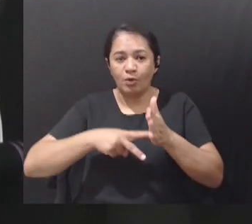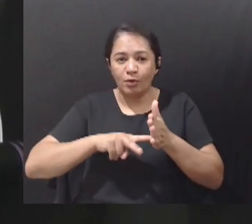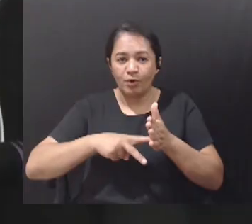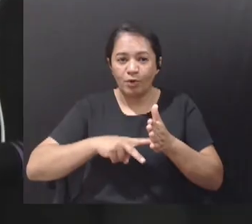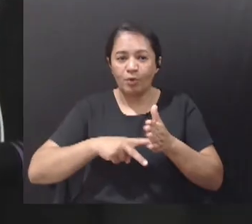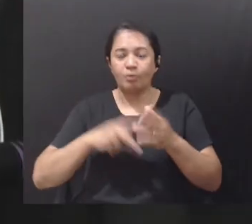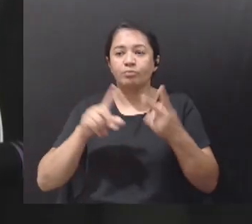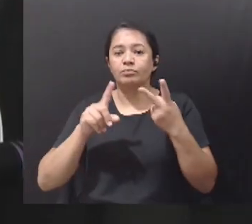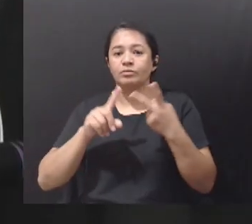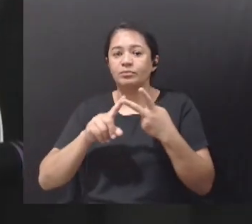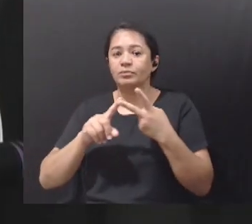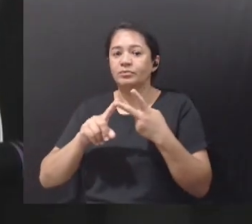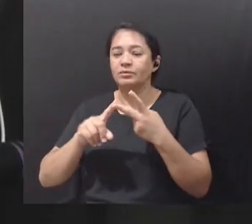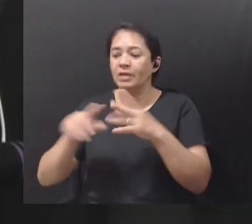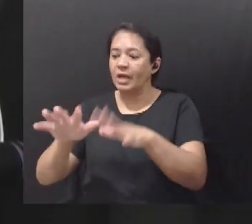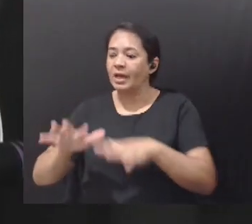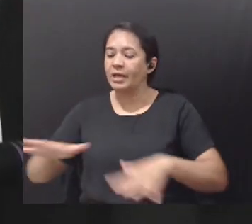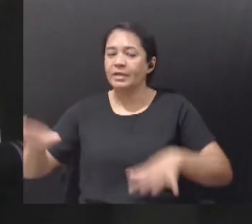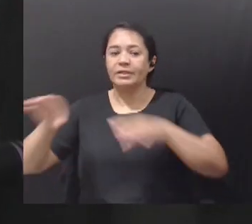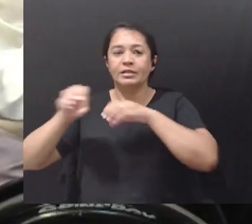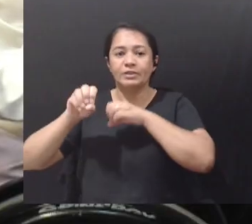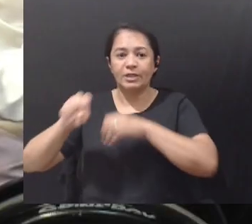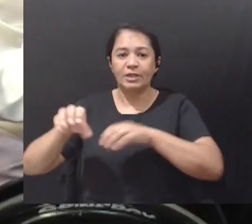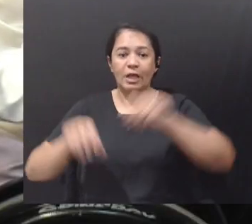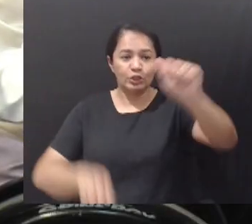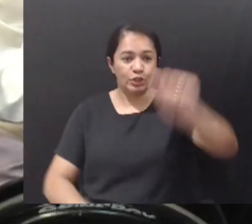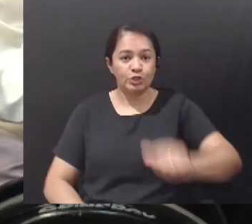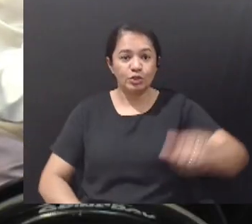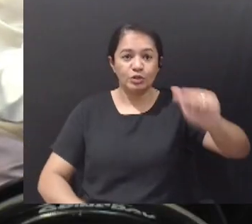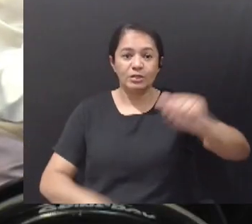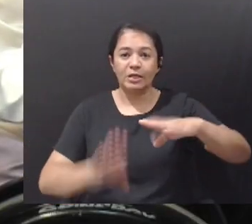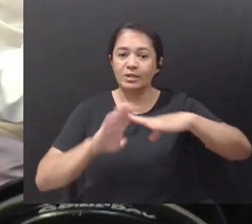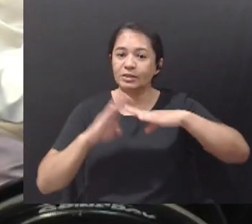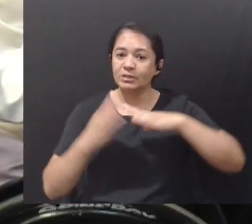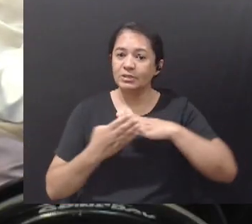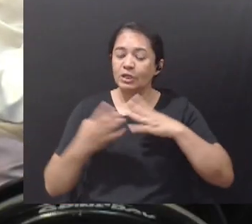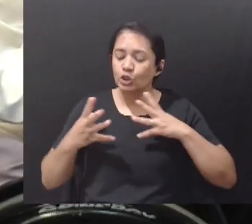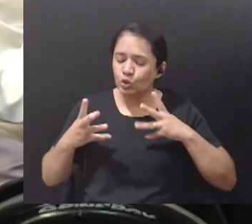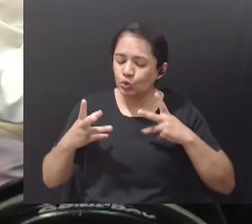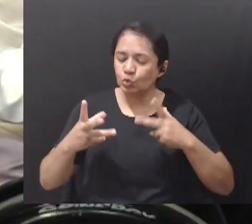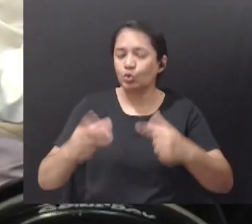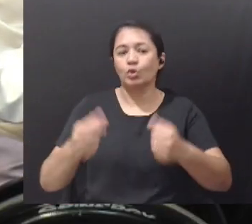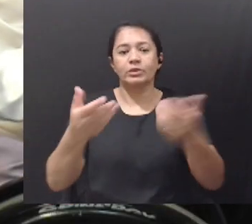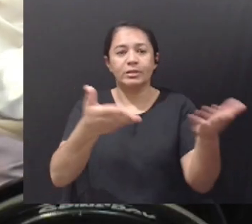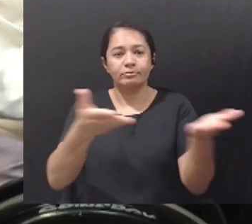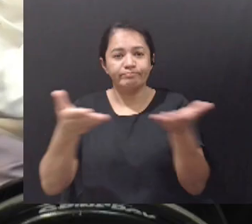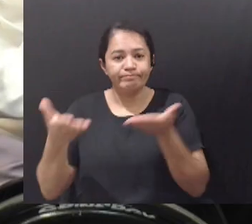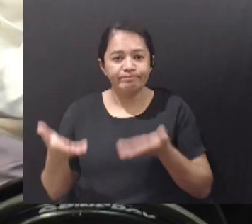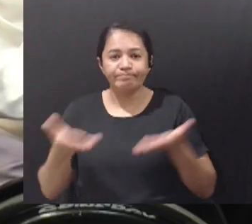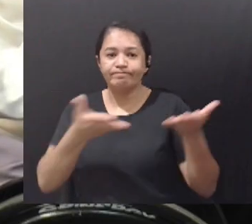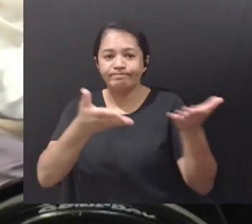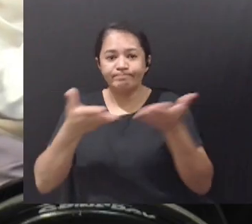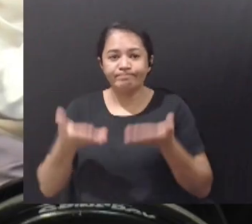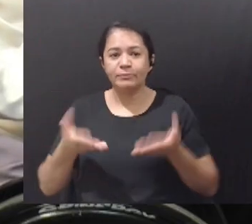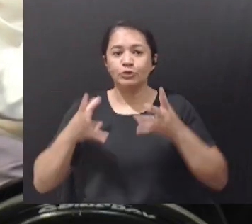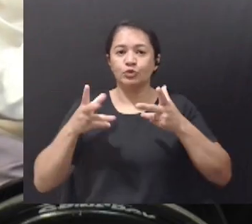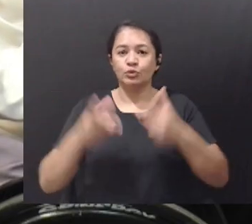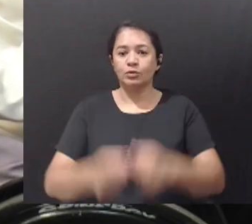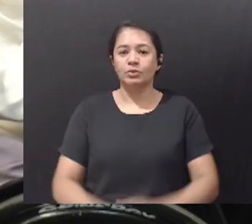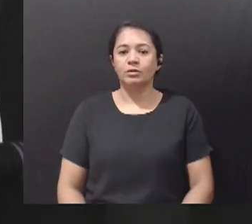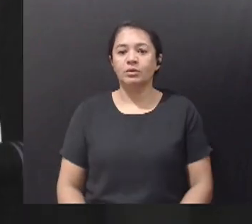da educação. Associações de bairro. Associações de bairros todas foram convocadas, todas sem exceção. A gente